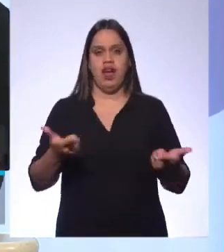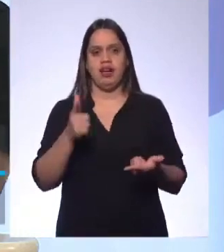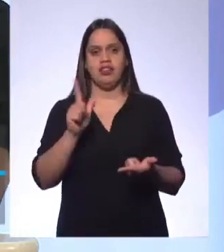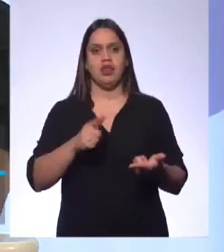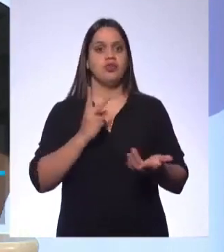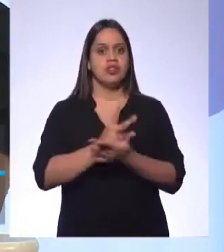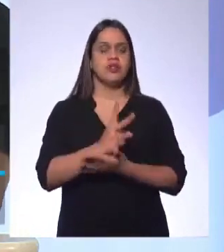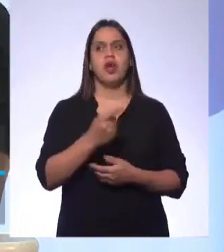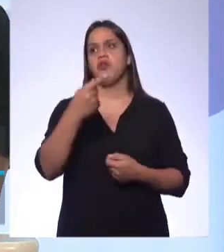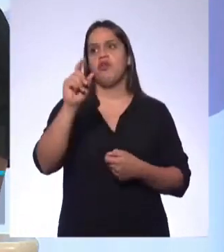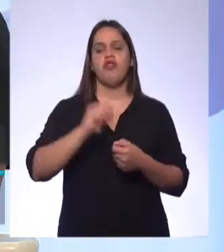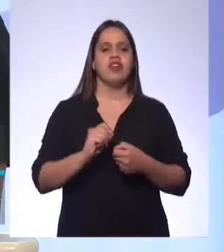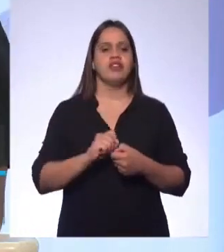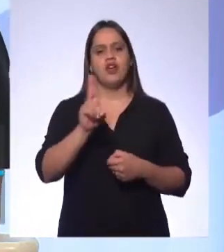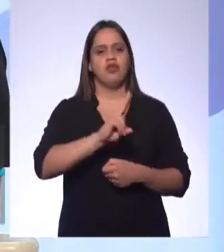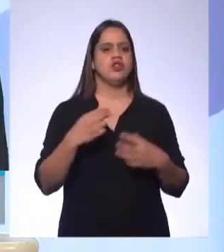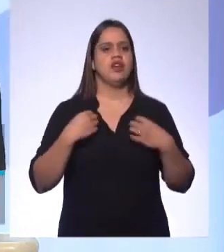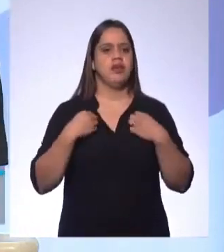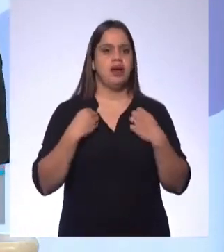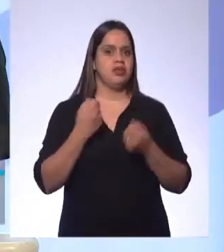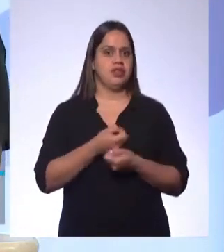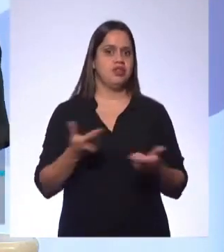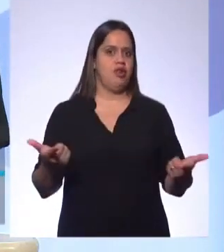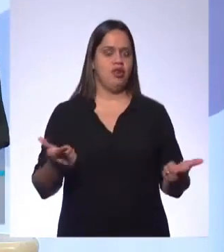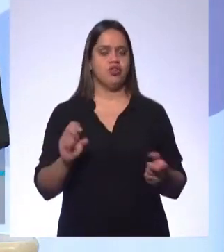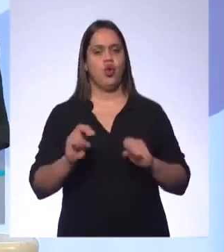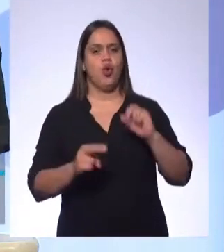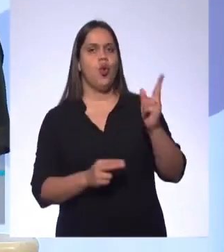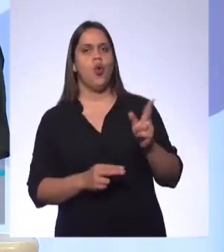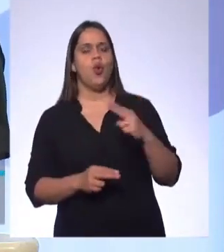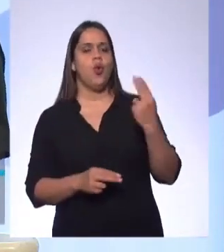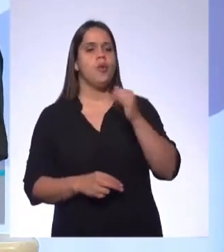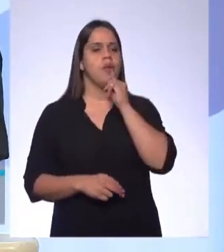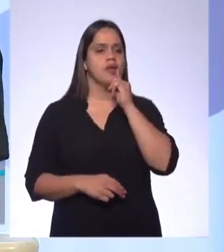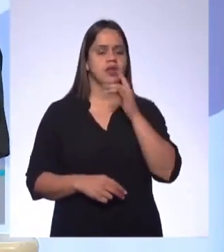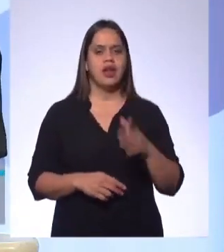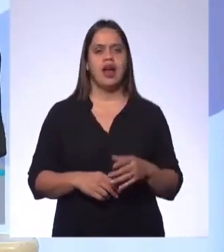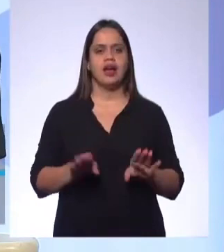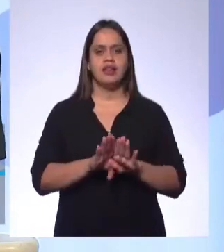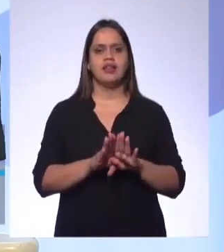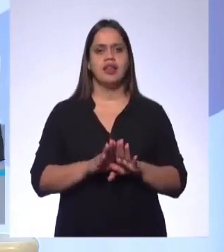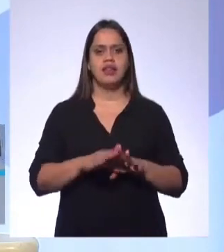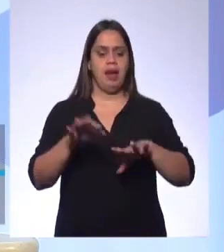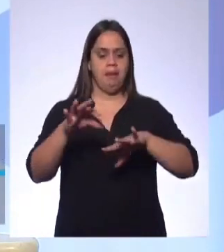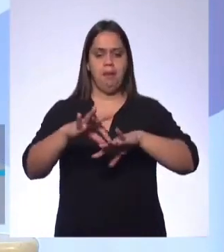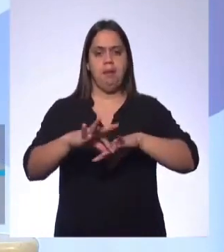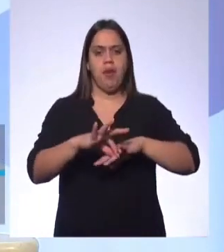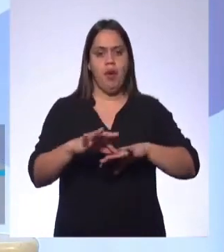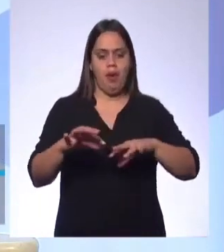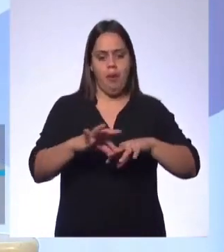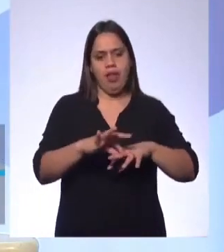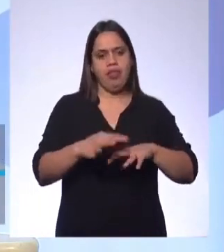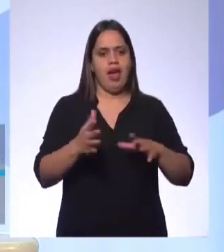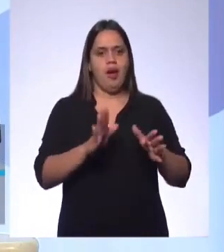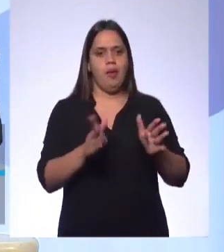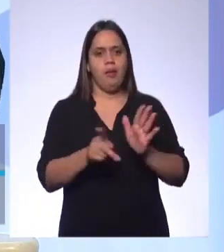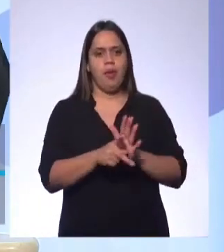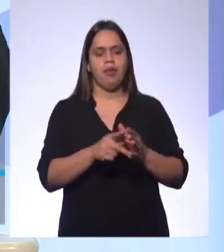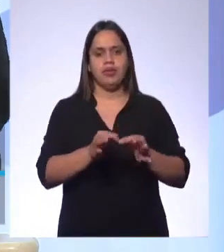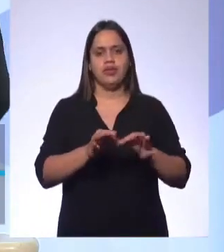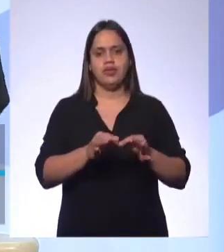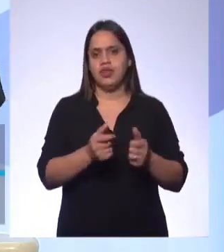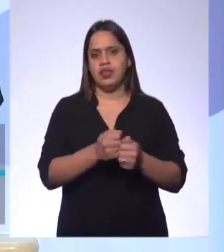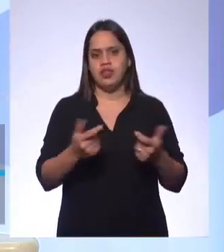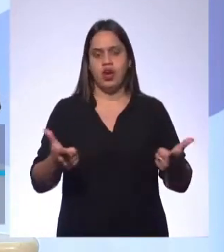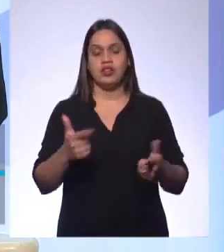eu vou fazer não sei o quê, eu vou usar minha camiseta da sorte. Ou, esse daqui é meu, sei lá, meu anel da sorte, isso aqui foi minha